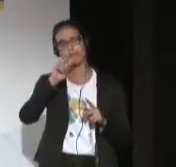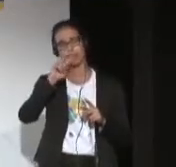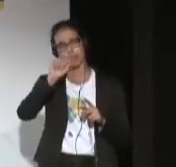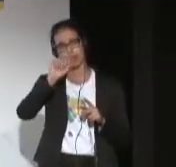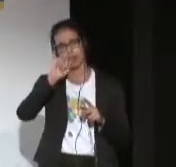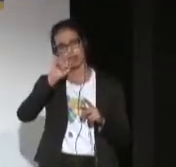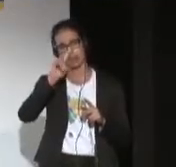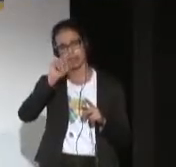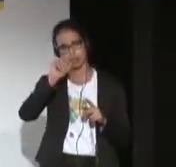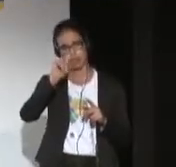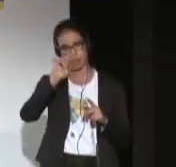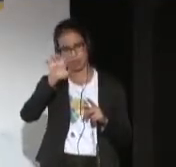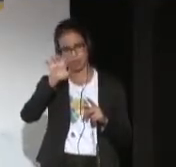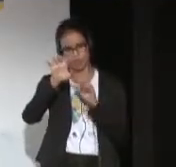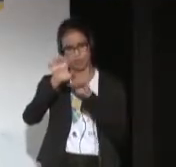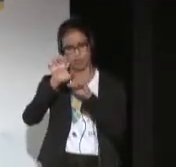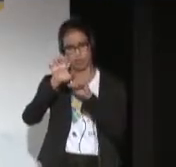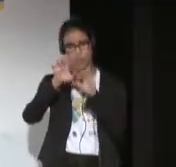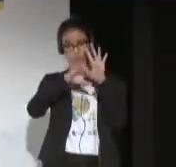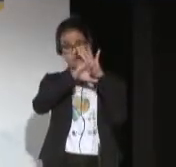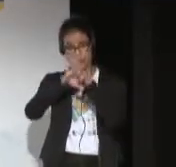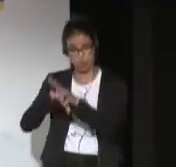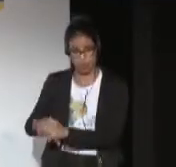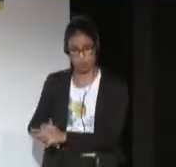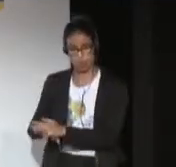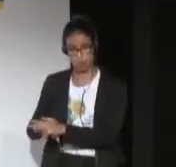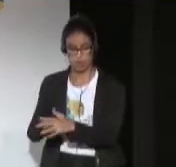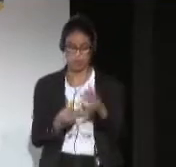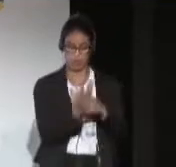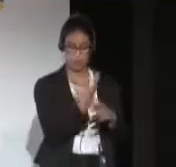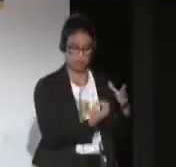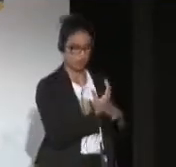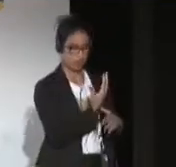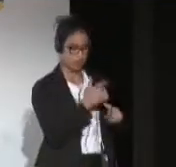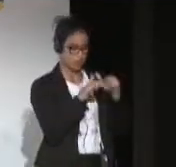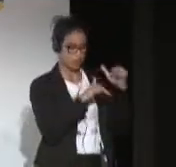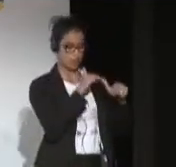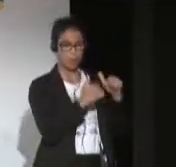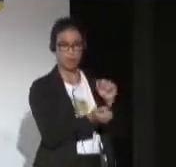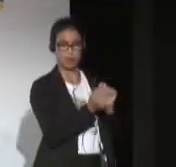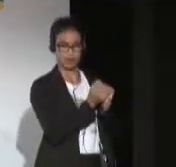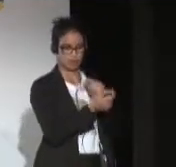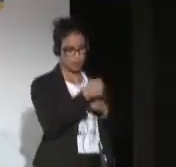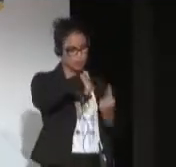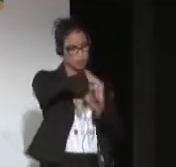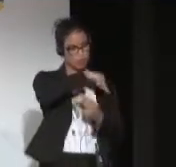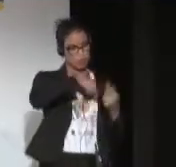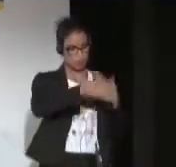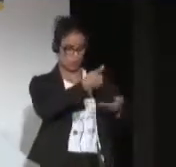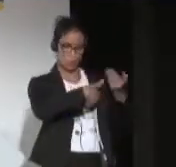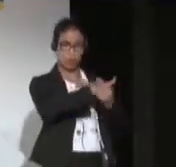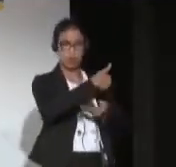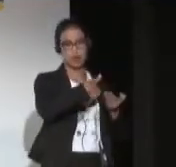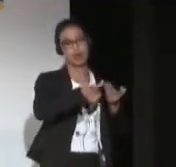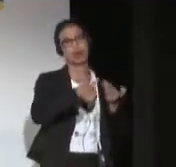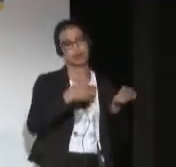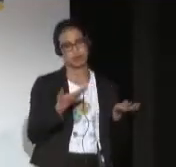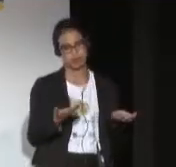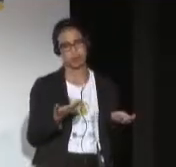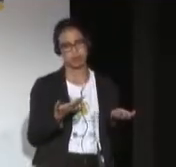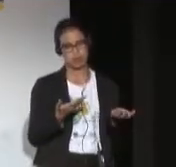quando a gente derruba a vaidade e passa a co-criar, a trabalhar junto e a colaborar, a gente